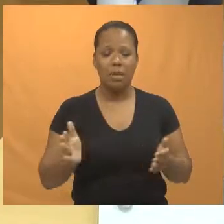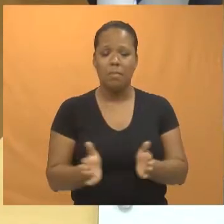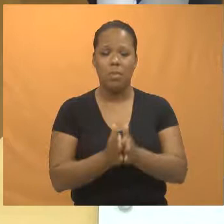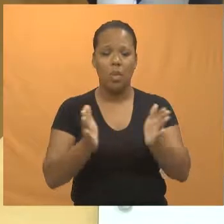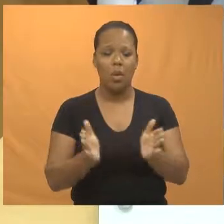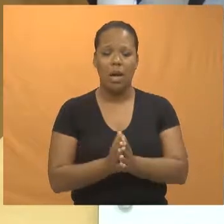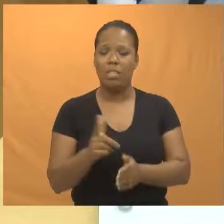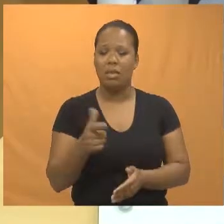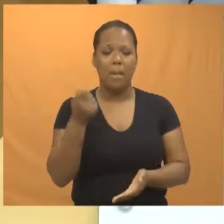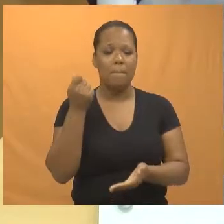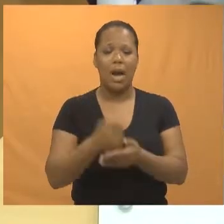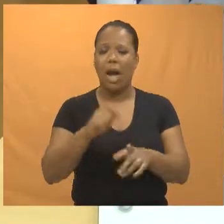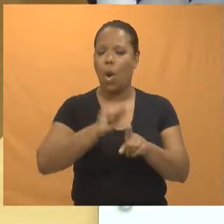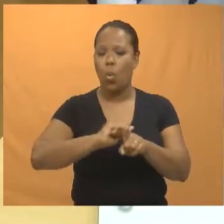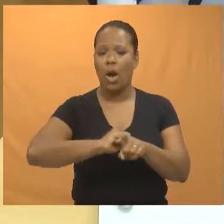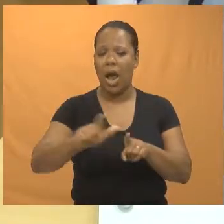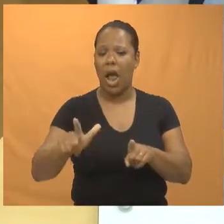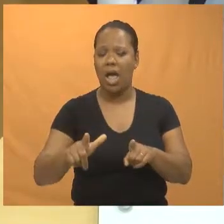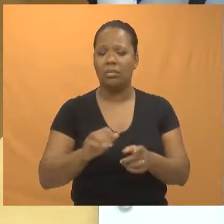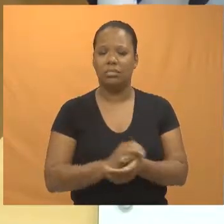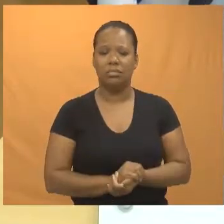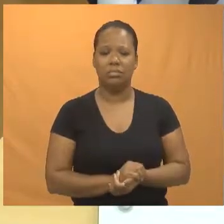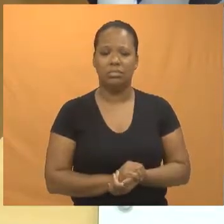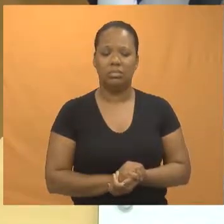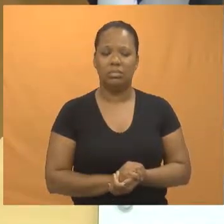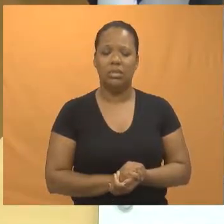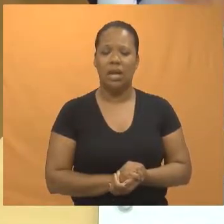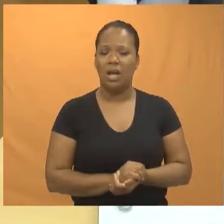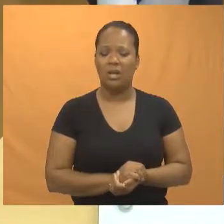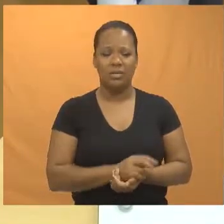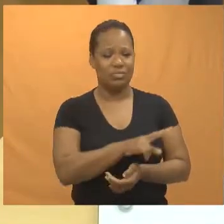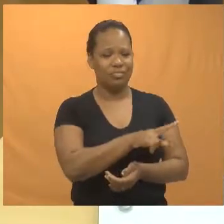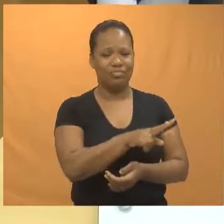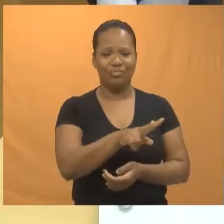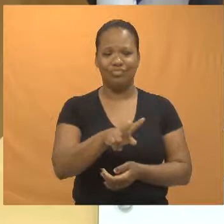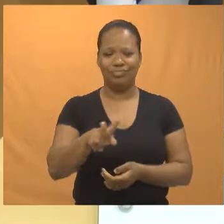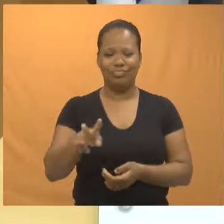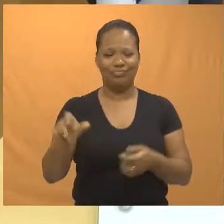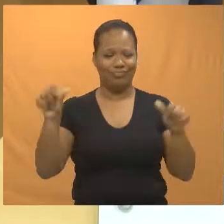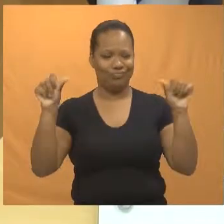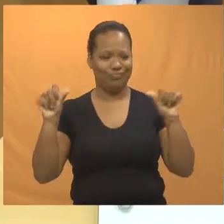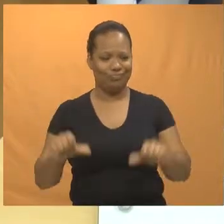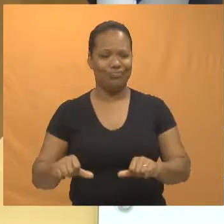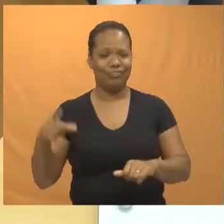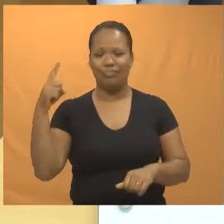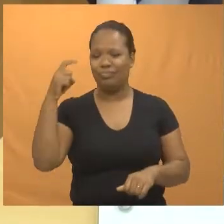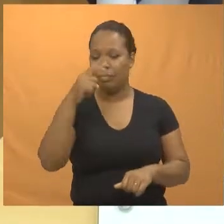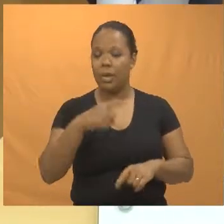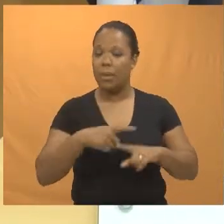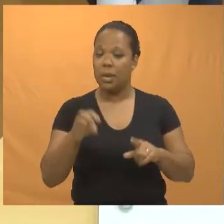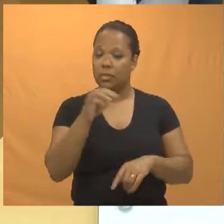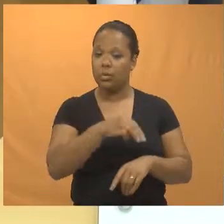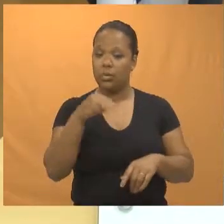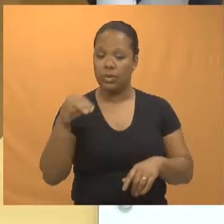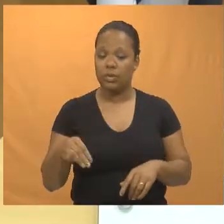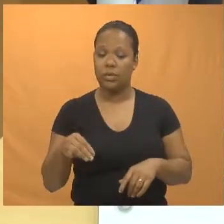pagar o aluguel, desistindo de projetos. É esse o atual cenário que a gente vive no país. Mas o município, ele